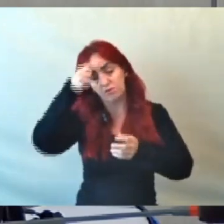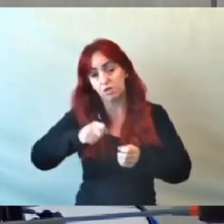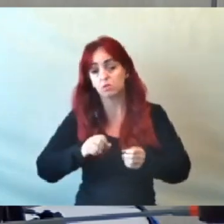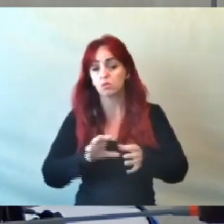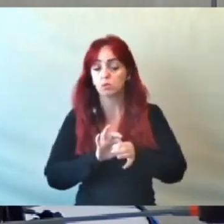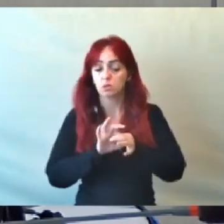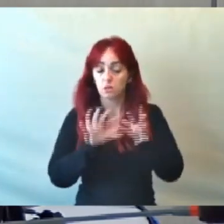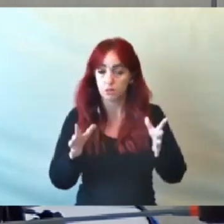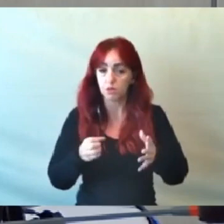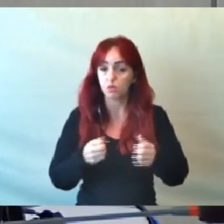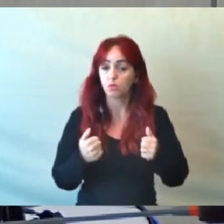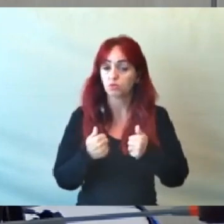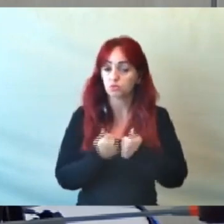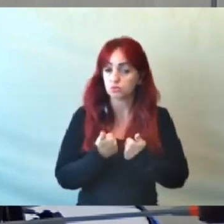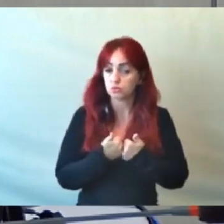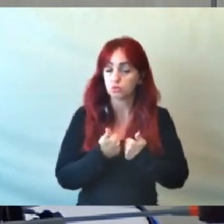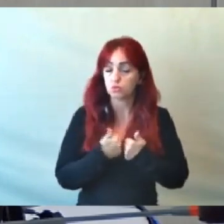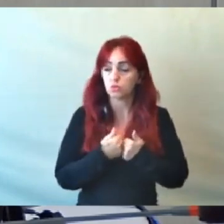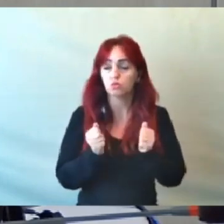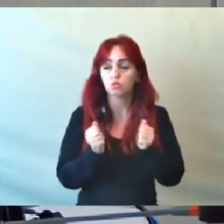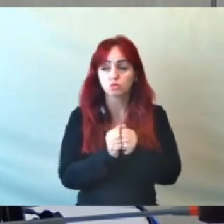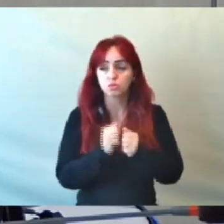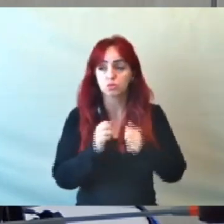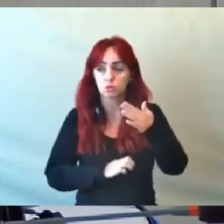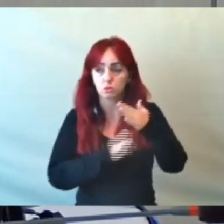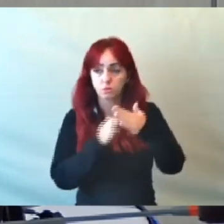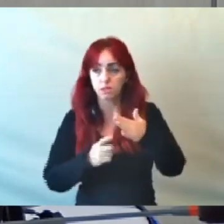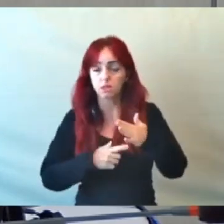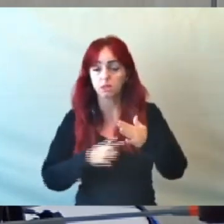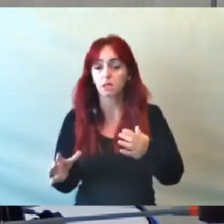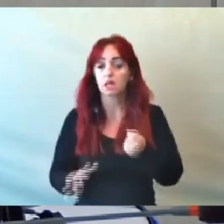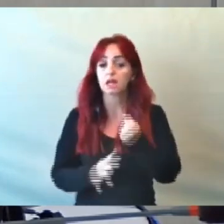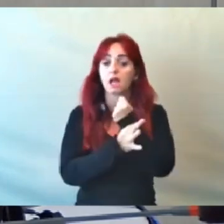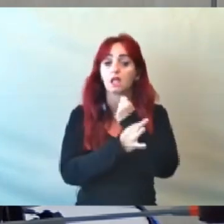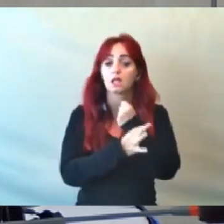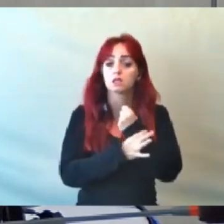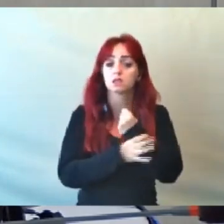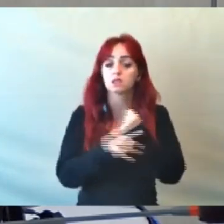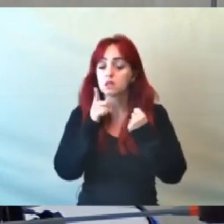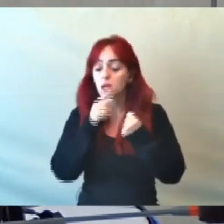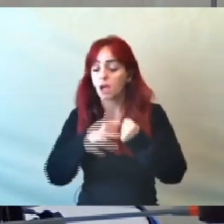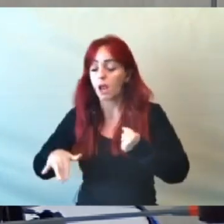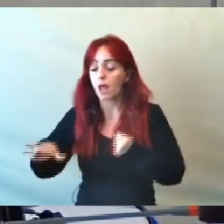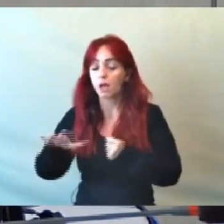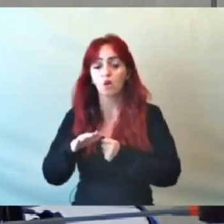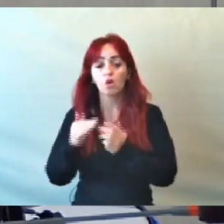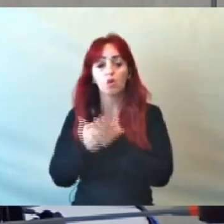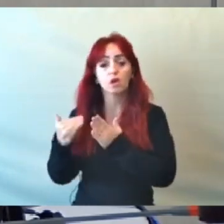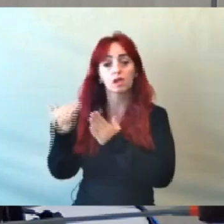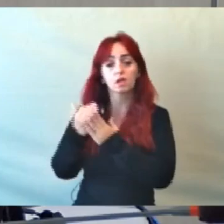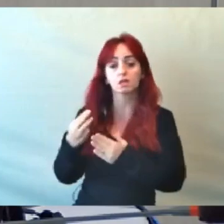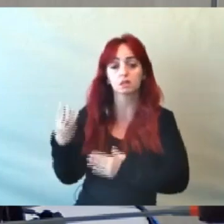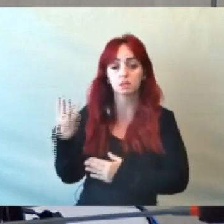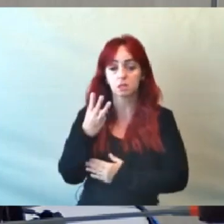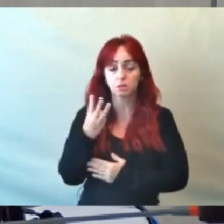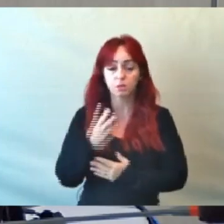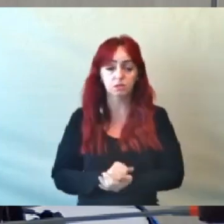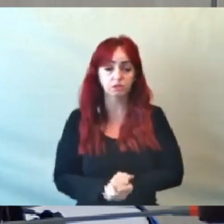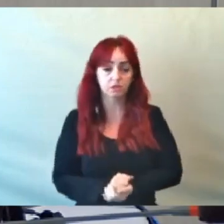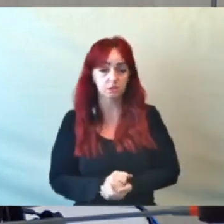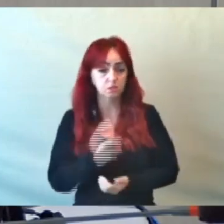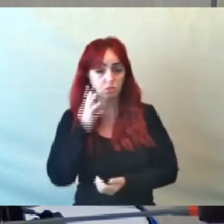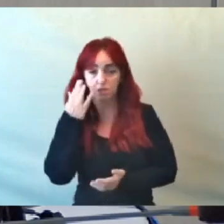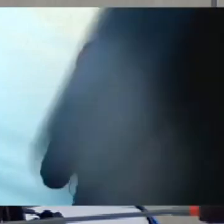empresas garantissem a lagoa em classe 3. Não especificava, inclusive, o método. Ela era